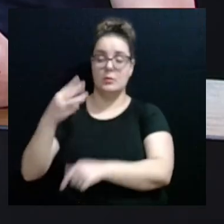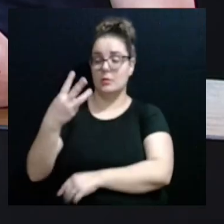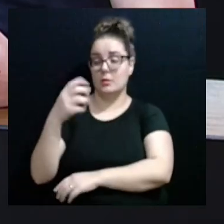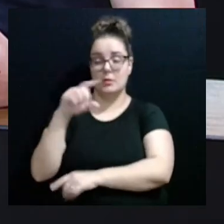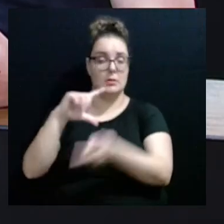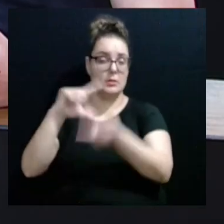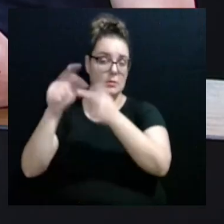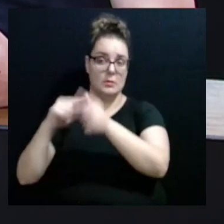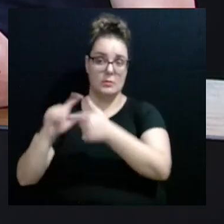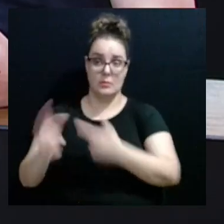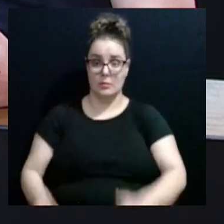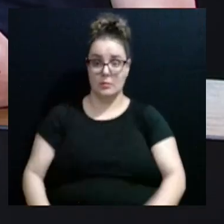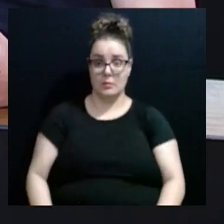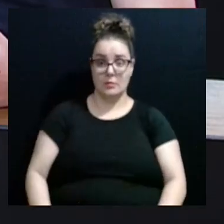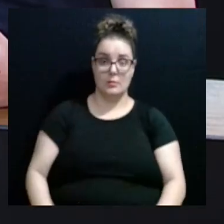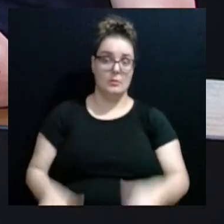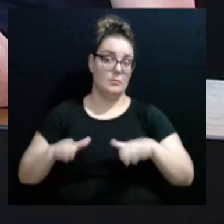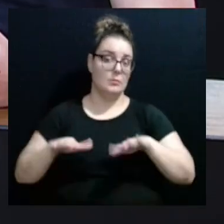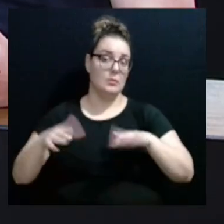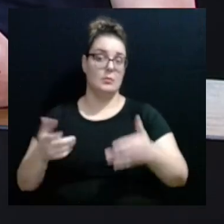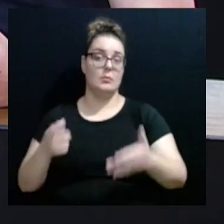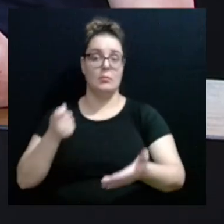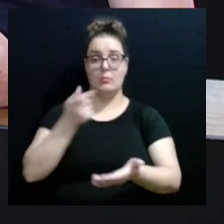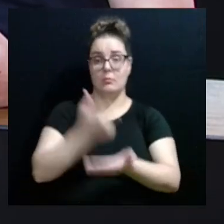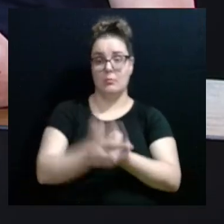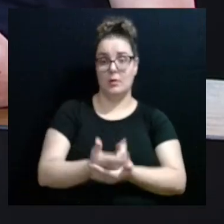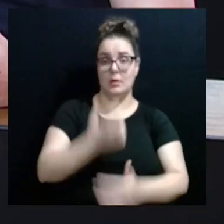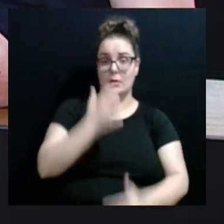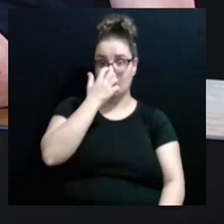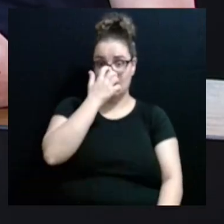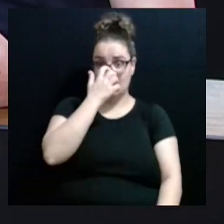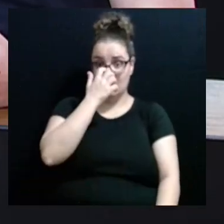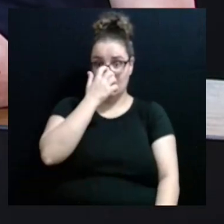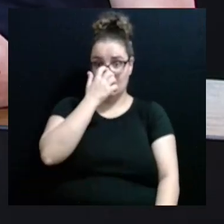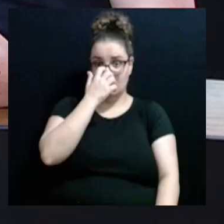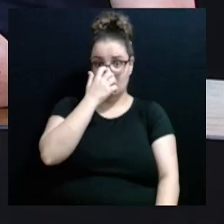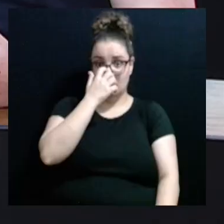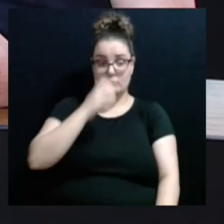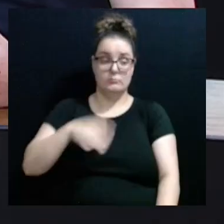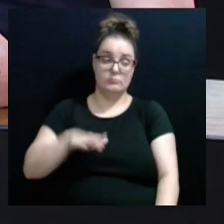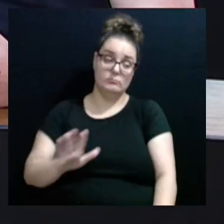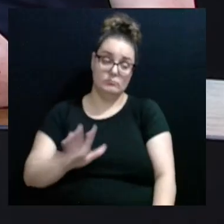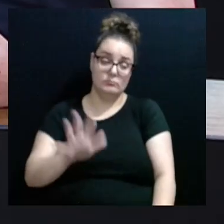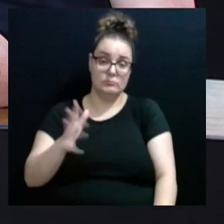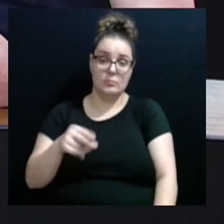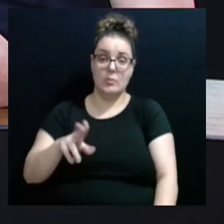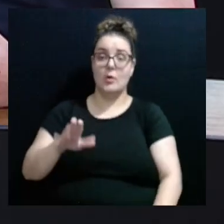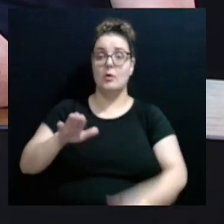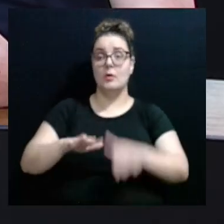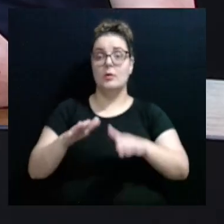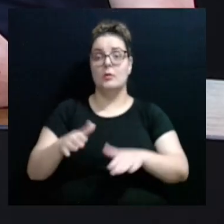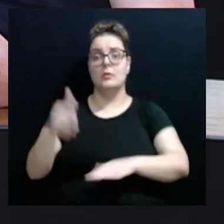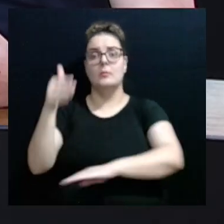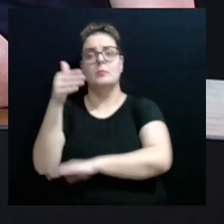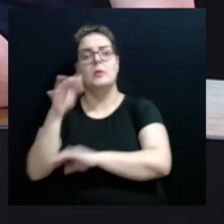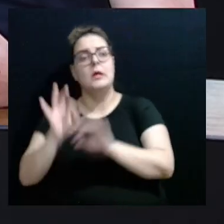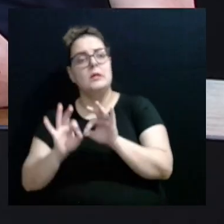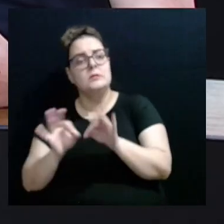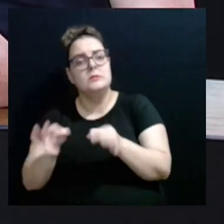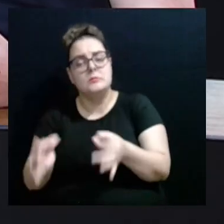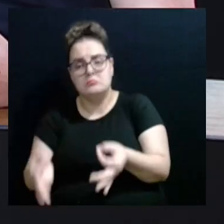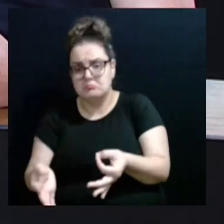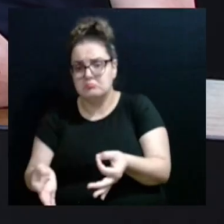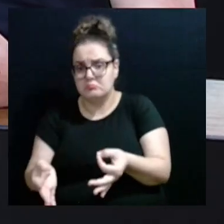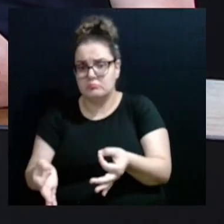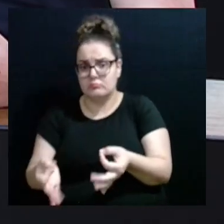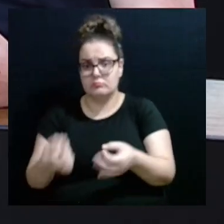ficar lá, pagar uma diária X ou Y mais cara, ou de repente ficar num hotel mais simples, né? Porque o seu